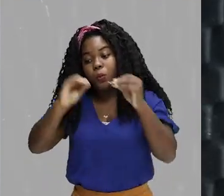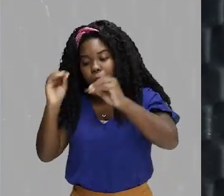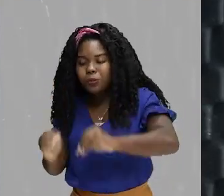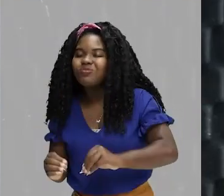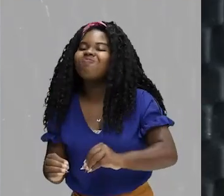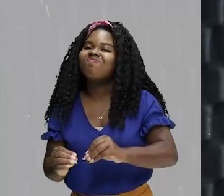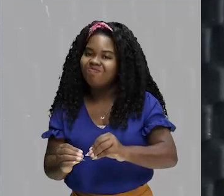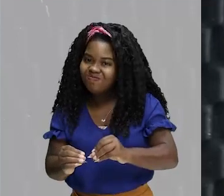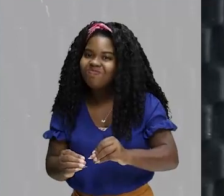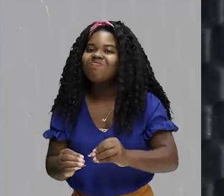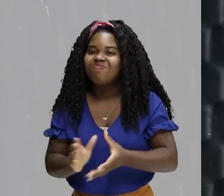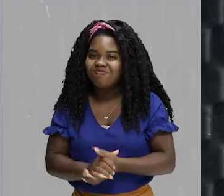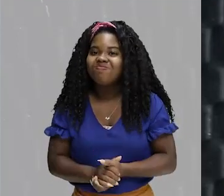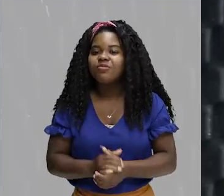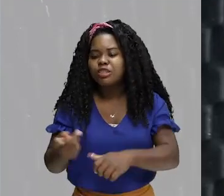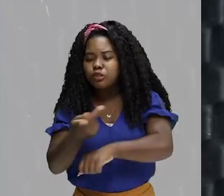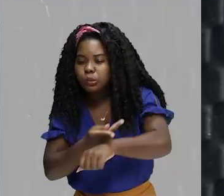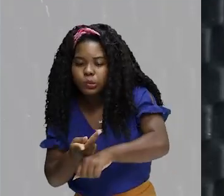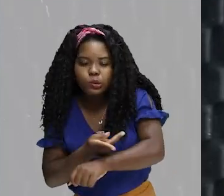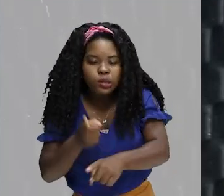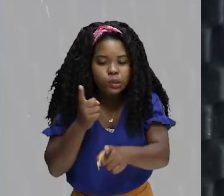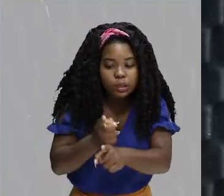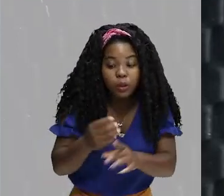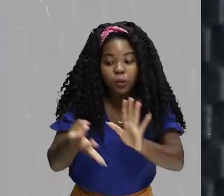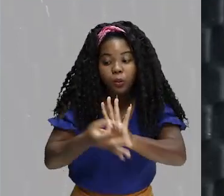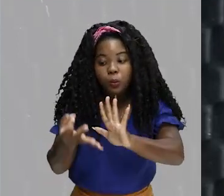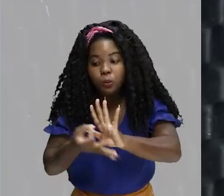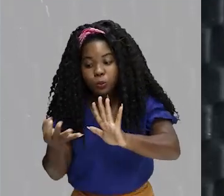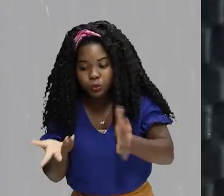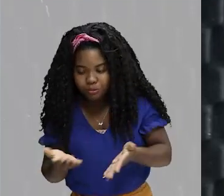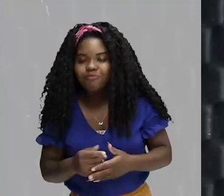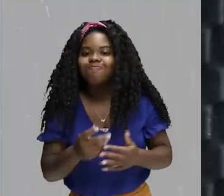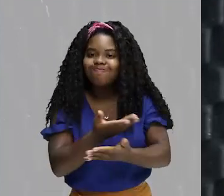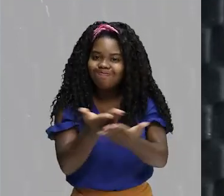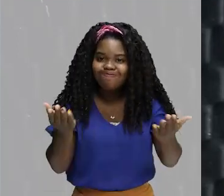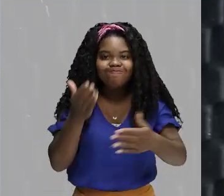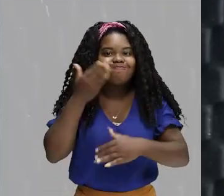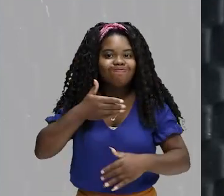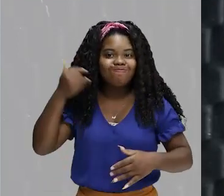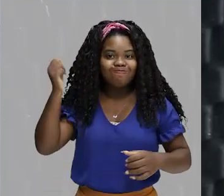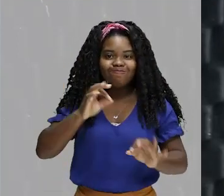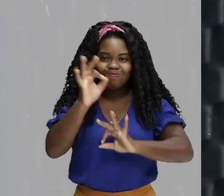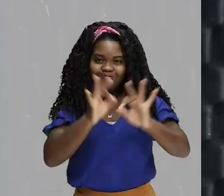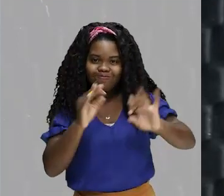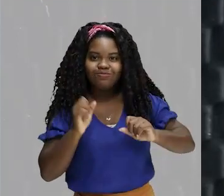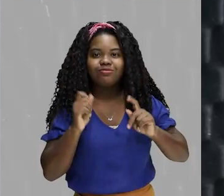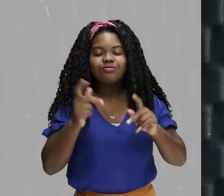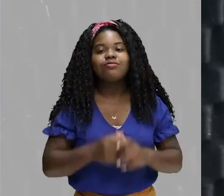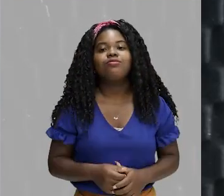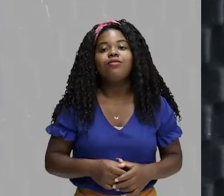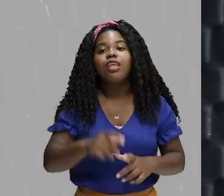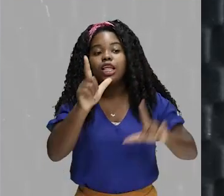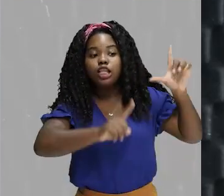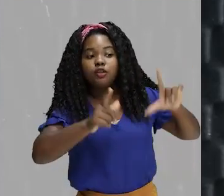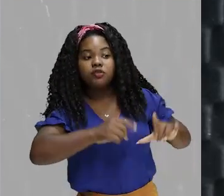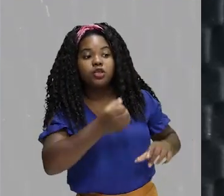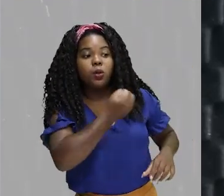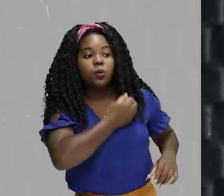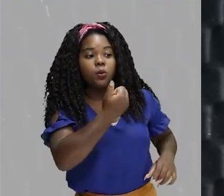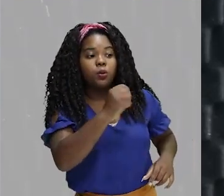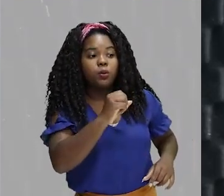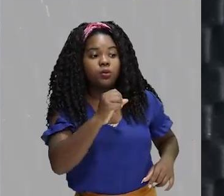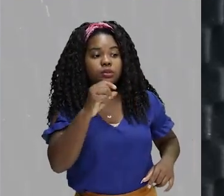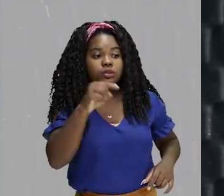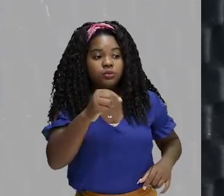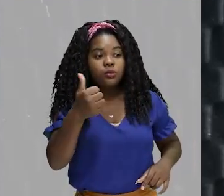buscando as sugestões de vocês para sempre estar fazendo melhor. No canal 10.2, nós temos, além